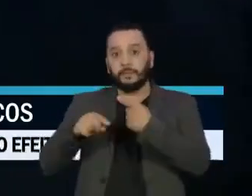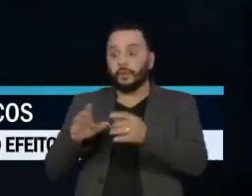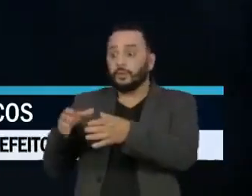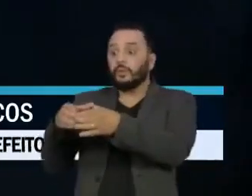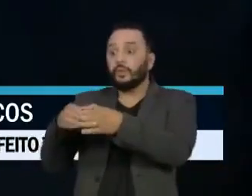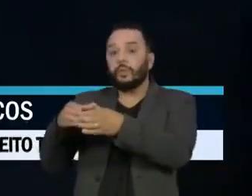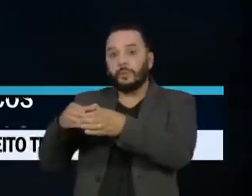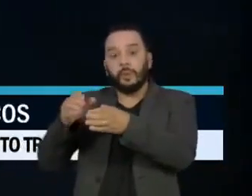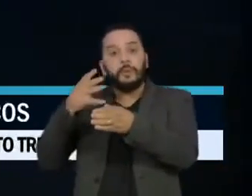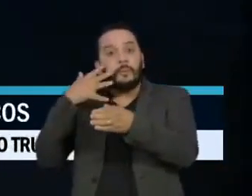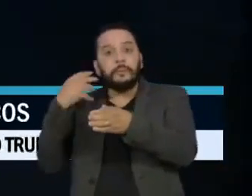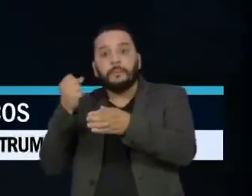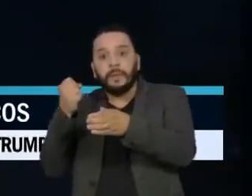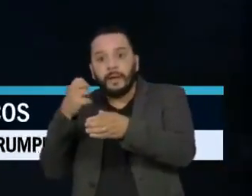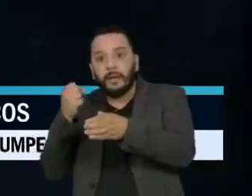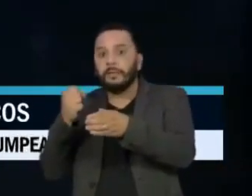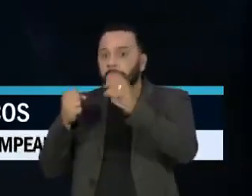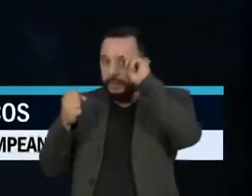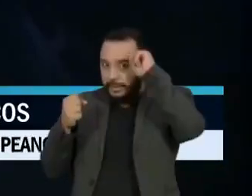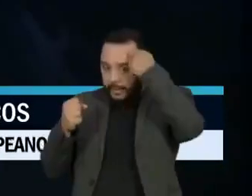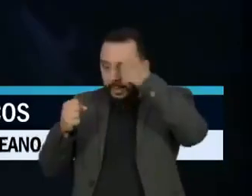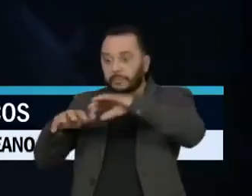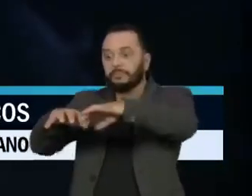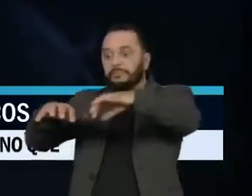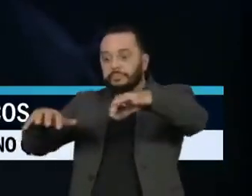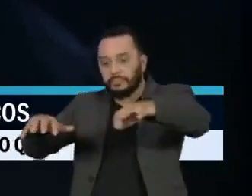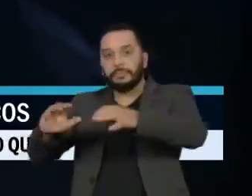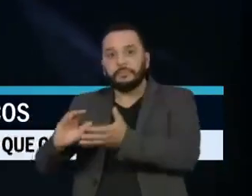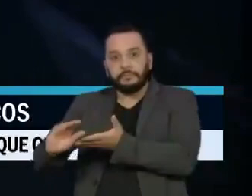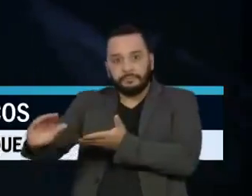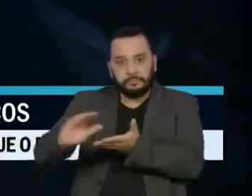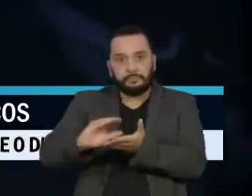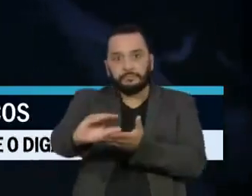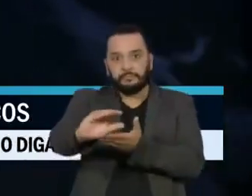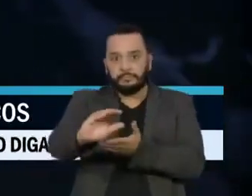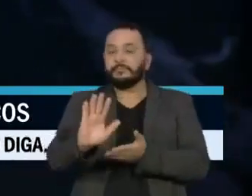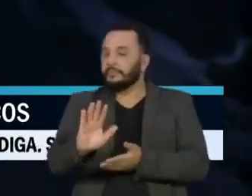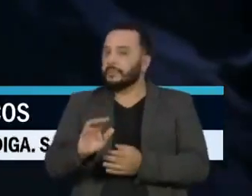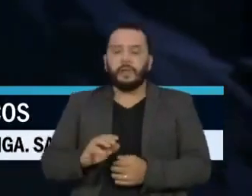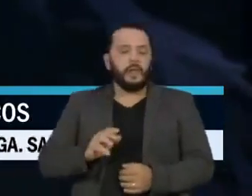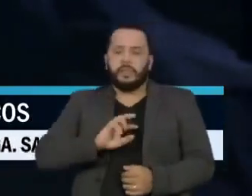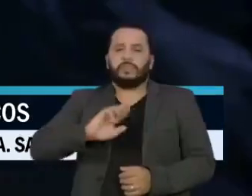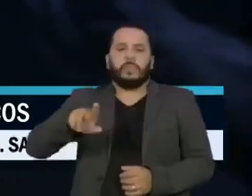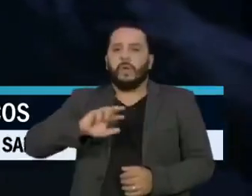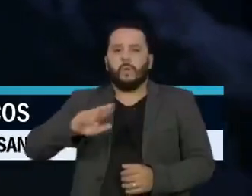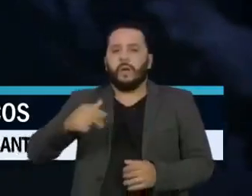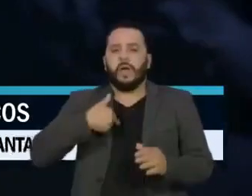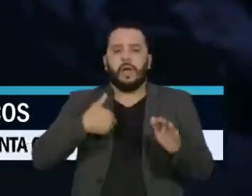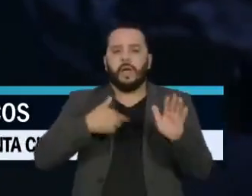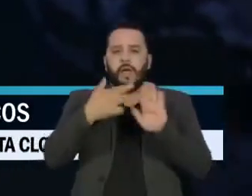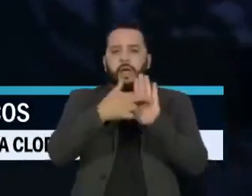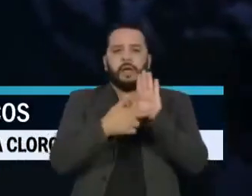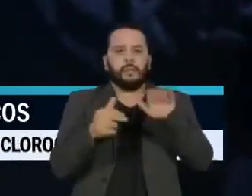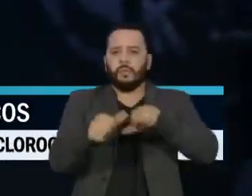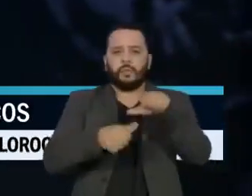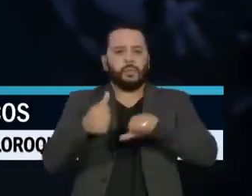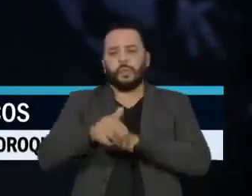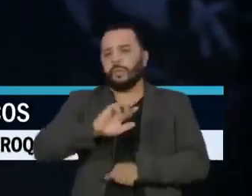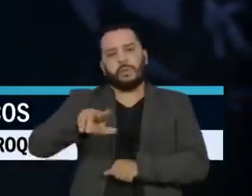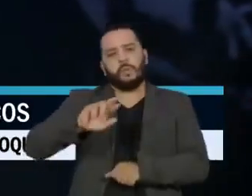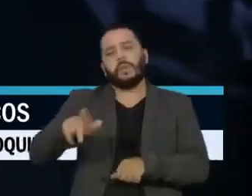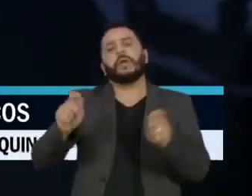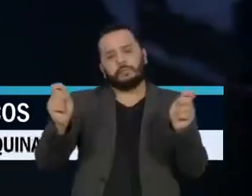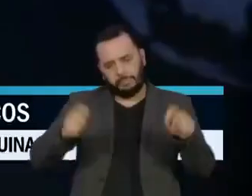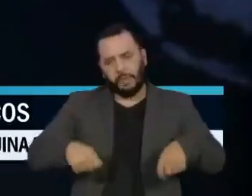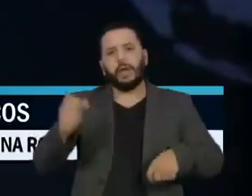negros. Segundo os ministros do STF, a alteração não configura mudança no regime eleitoral e pode